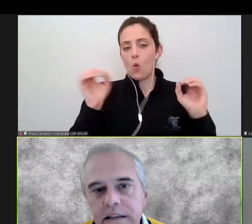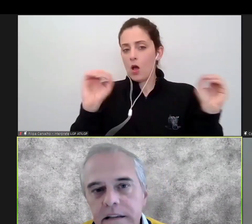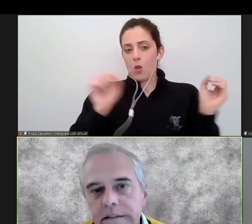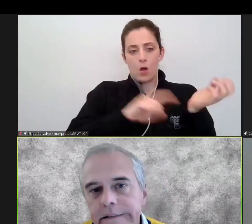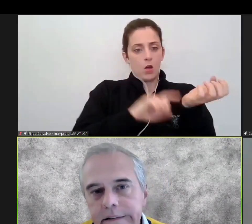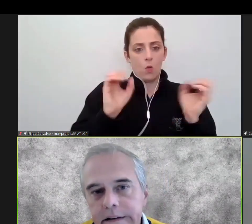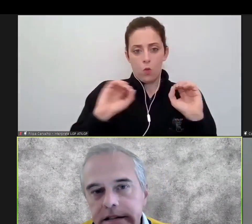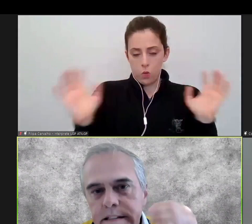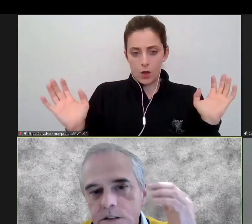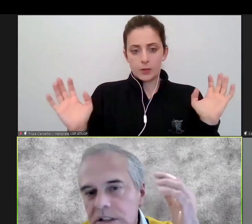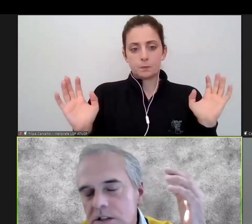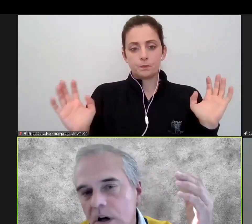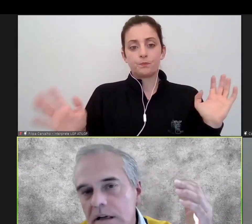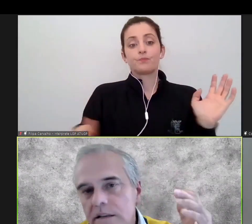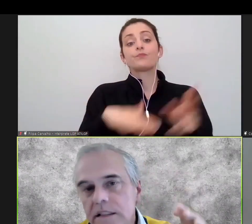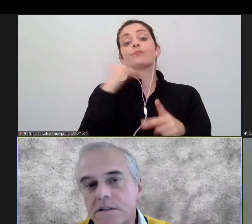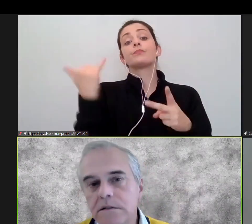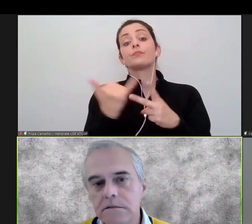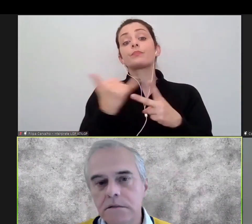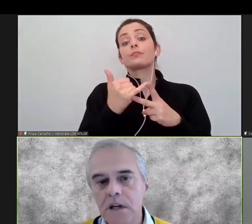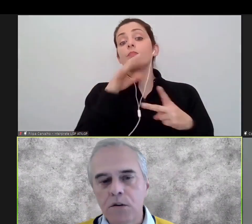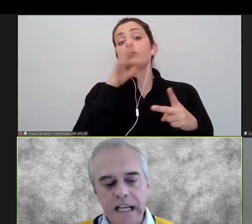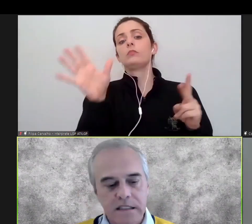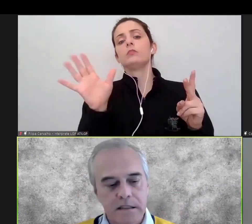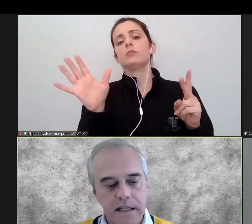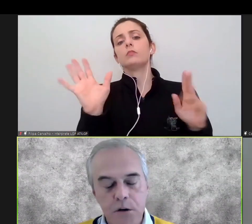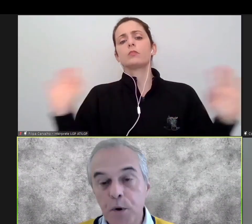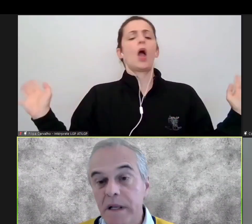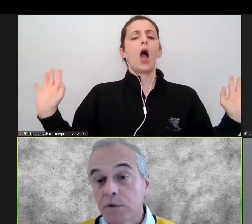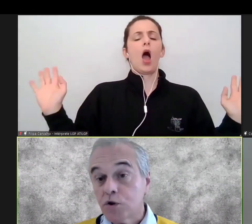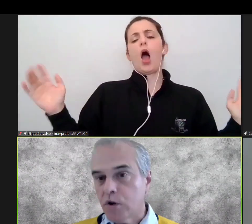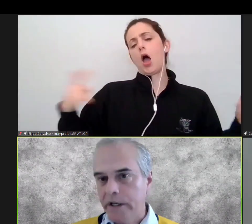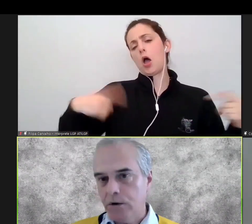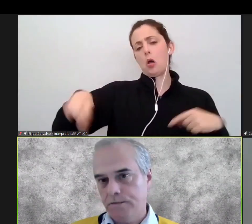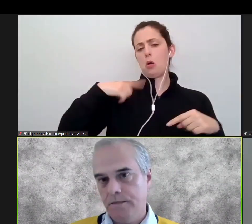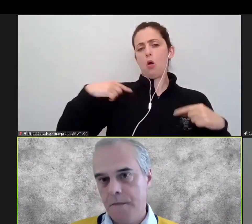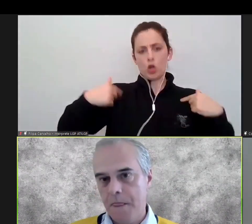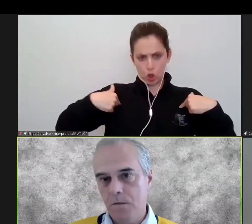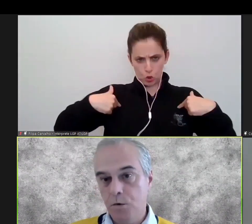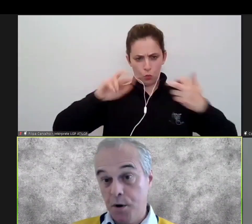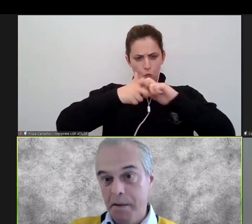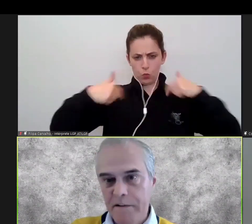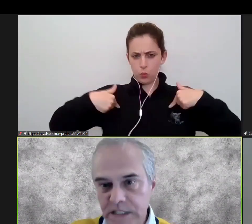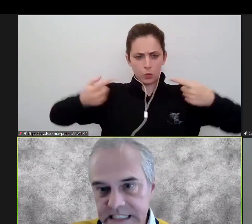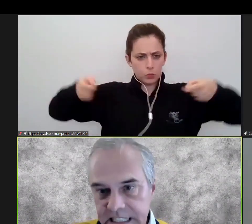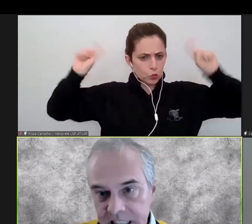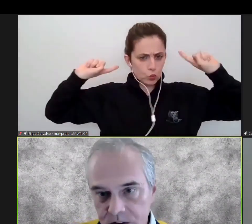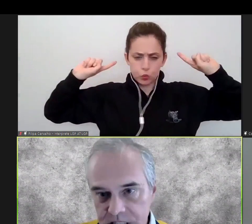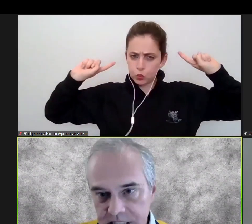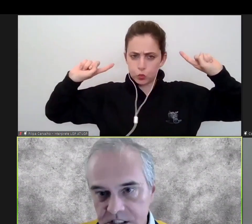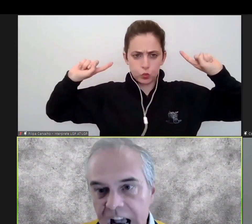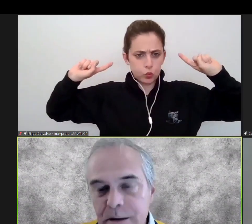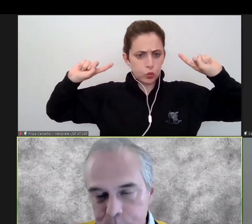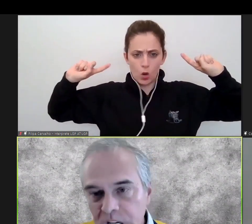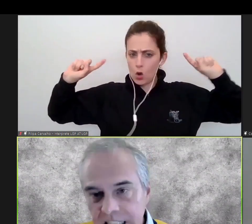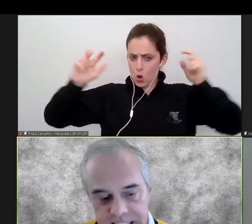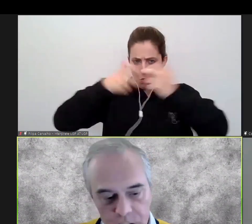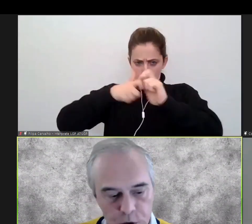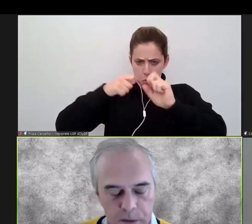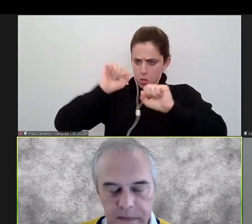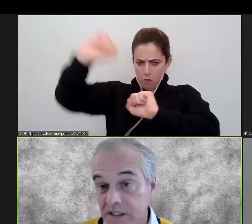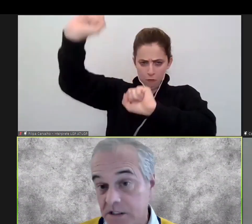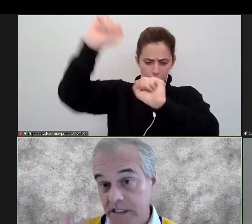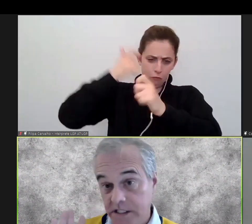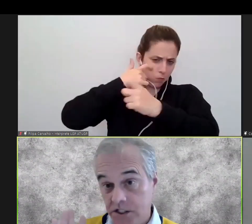lá e diz assim, olha só, isso não acontece, isso aí, o problema não sou eu. O problema é você, ou seja, a importação